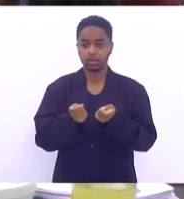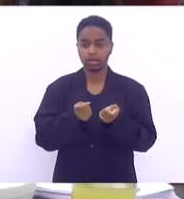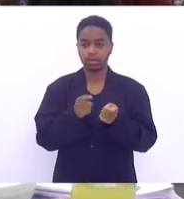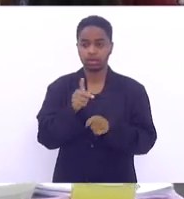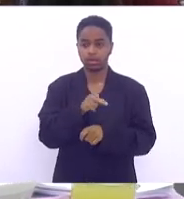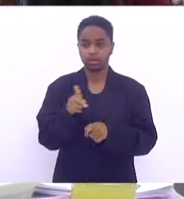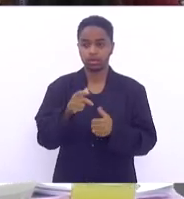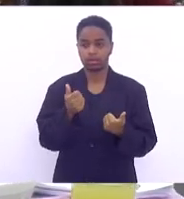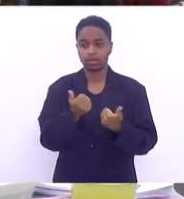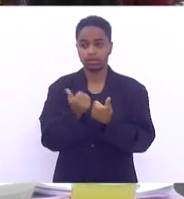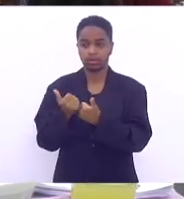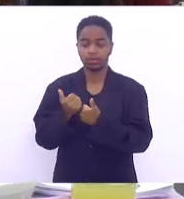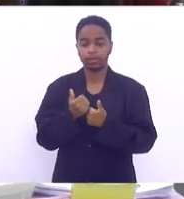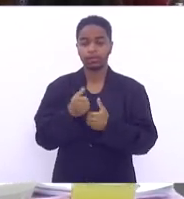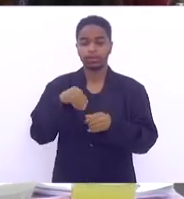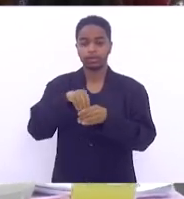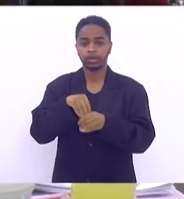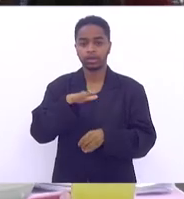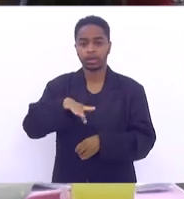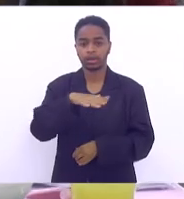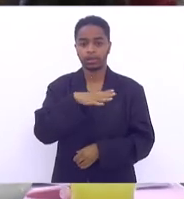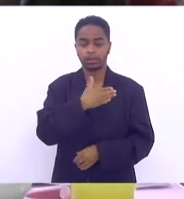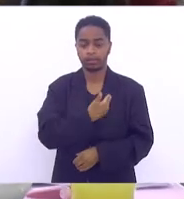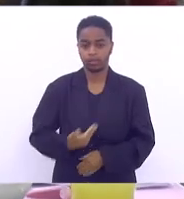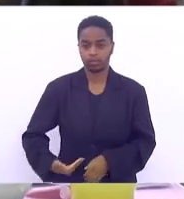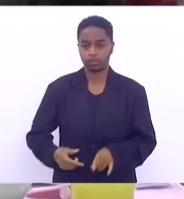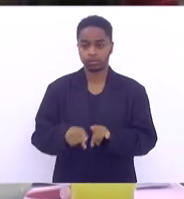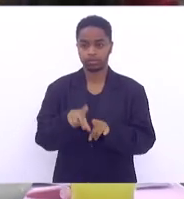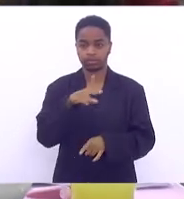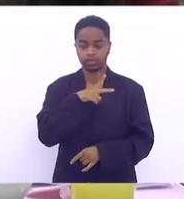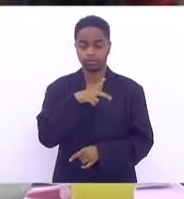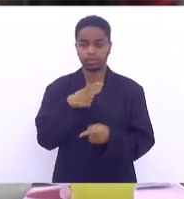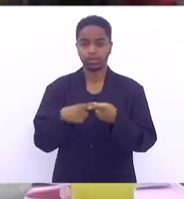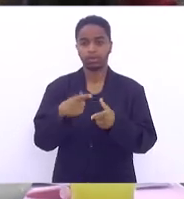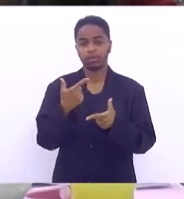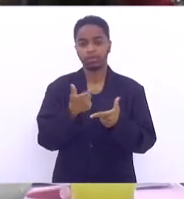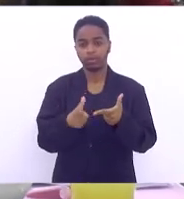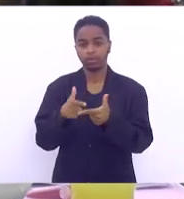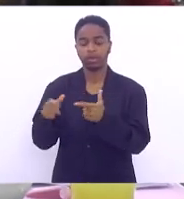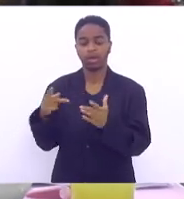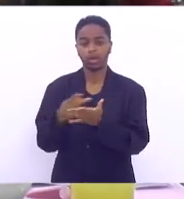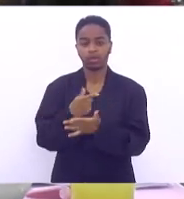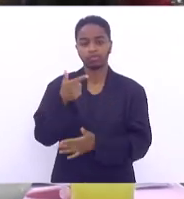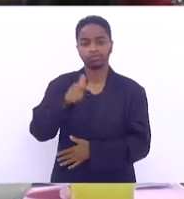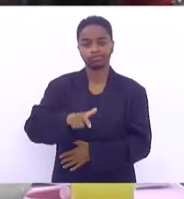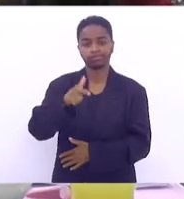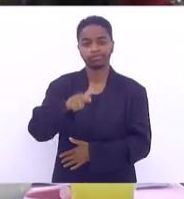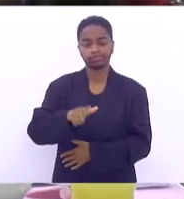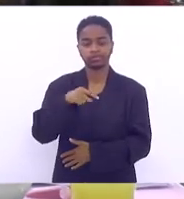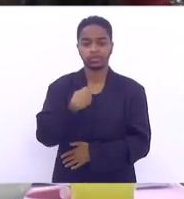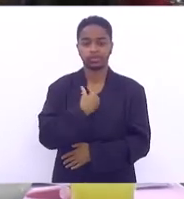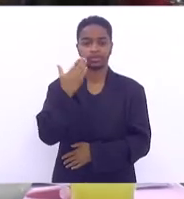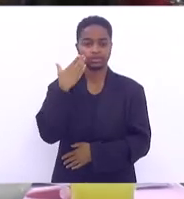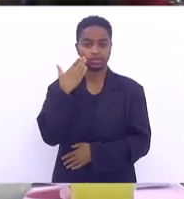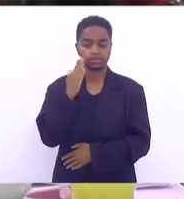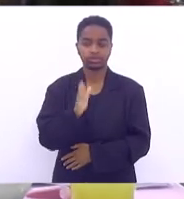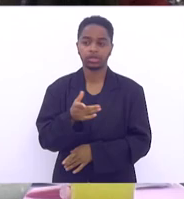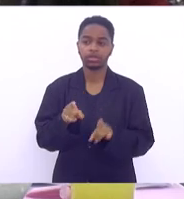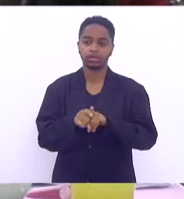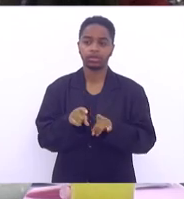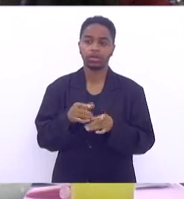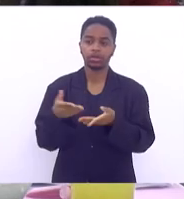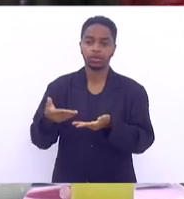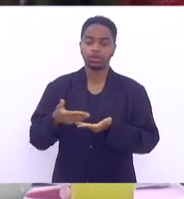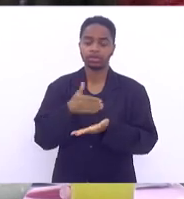no ensino público e privado, que é um problema recorrente, nós sabemos, e foram convidados também